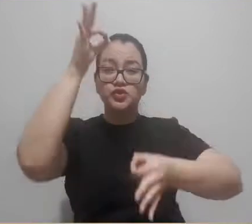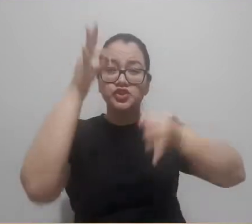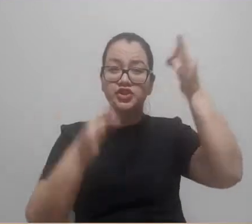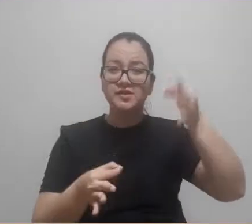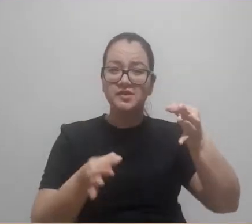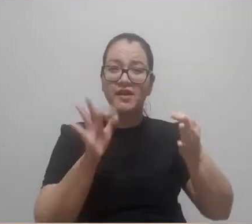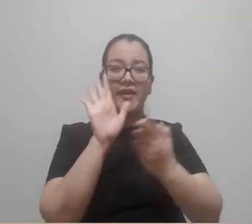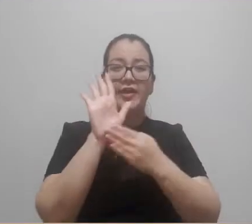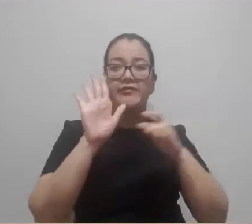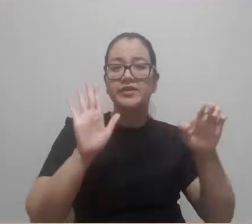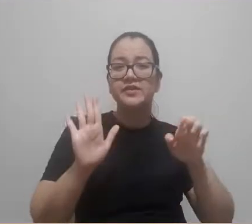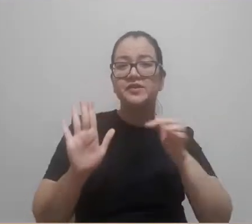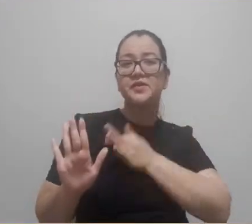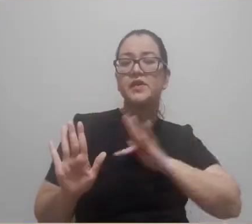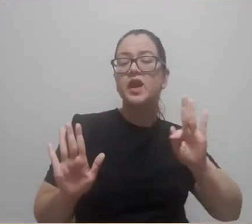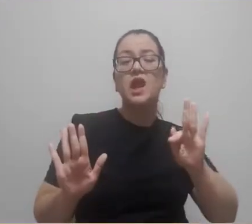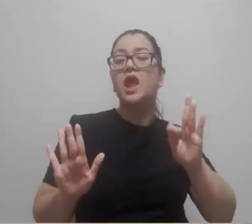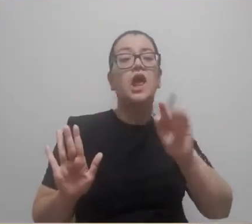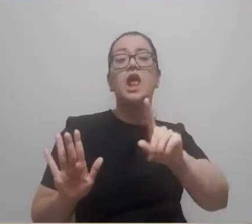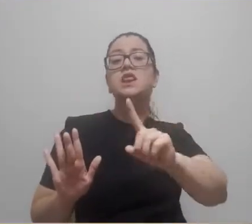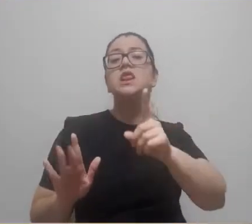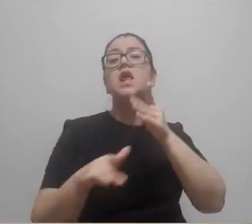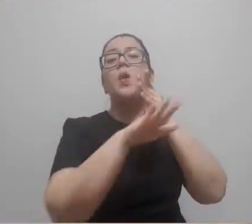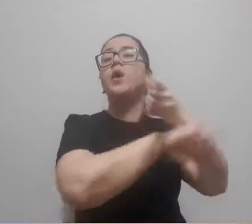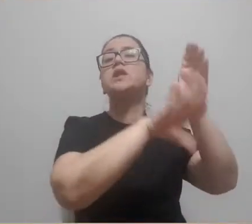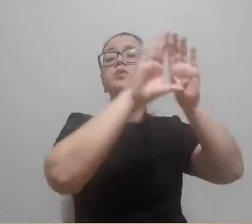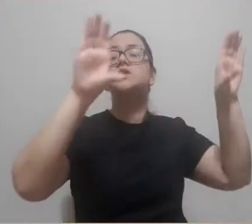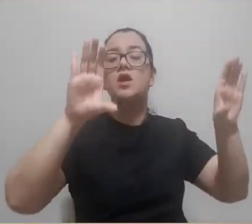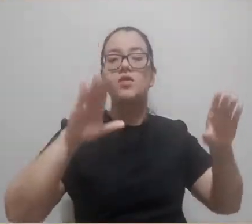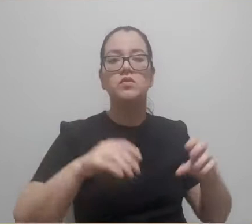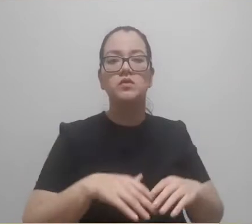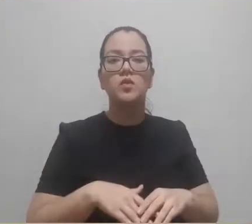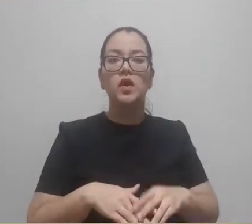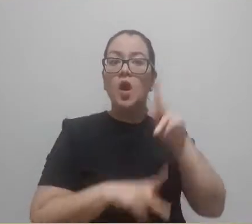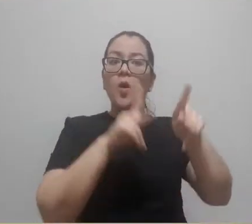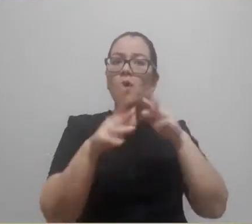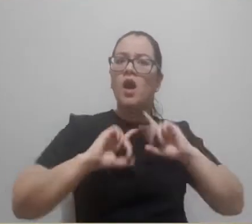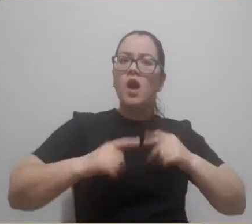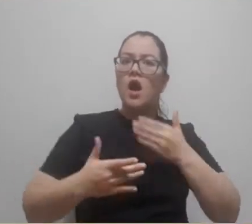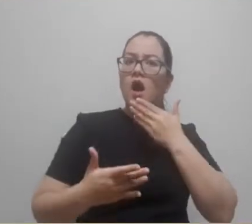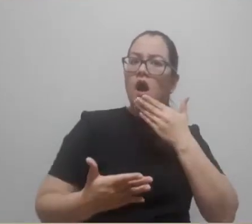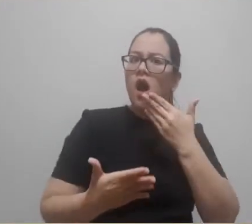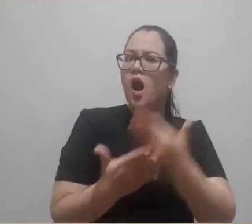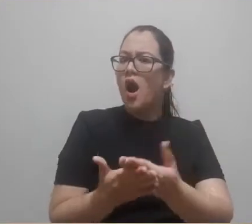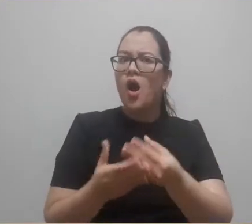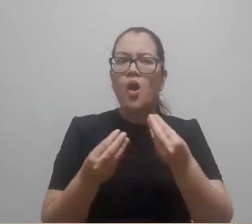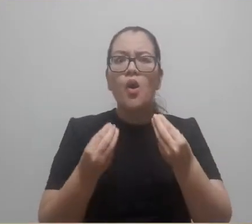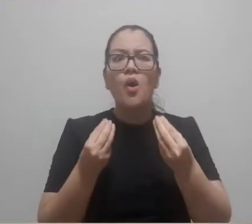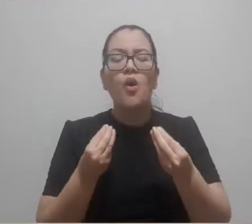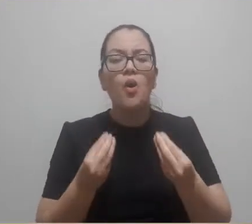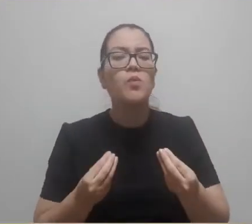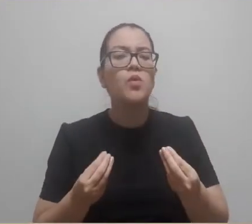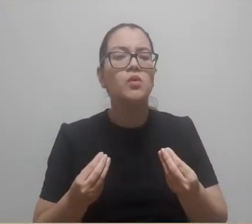lhes dará entrada no reino dos céus. Foi isso que Jesus afirmou. Então somente a dádiva da justiça de Deus ao homem é que pode fazer